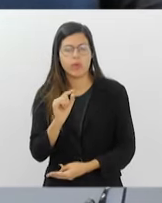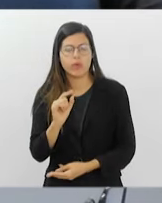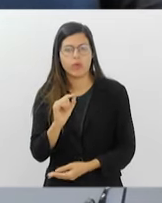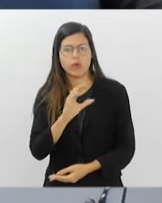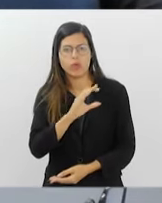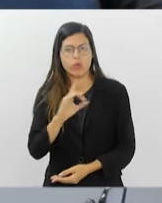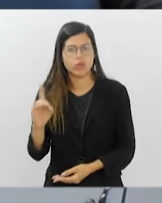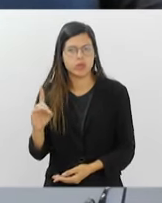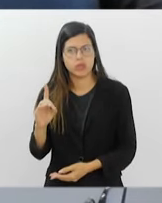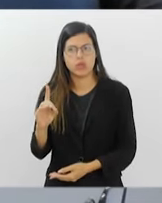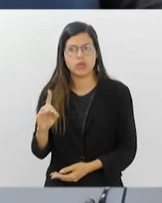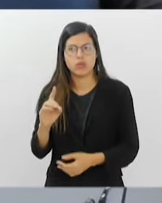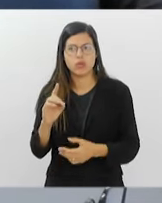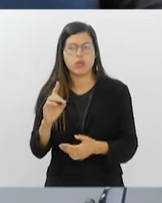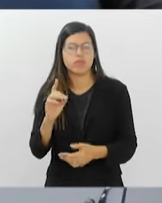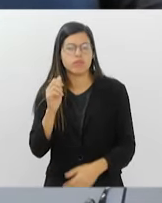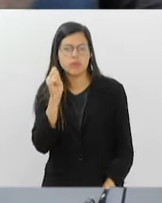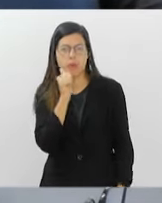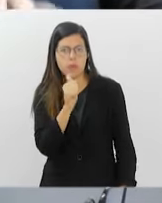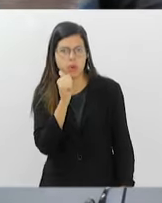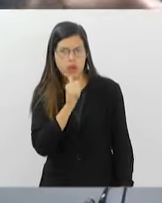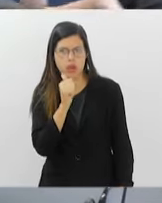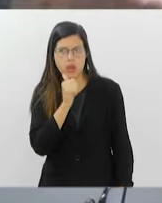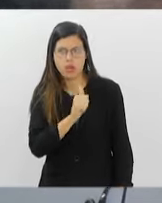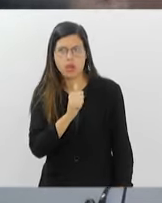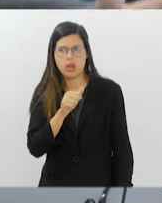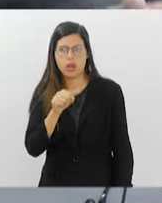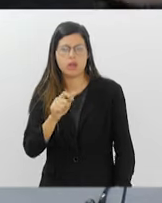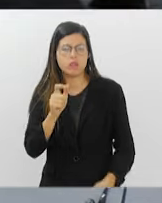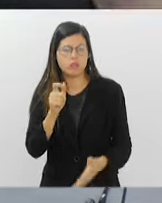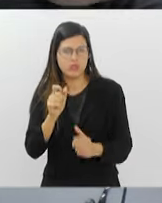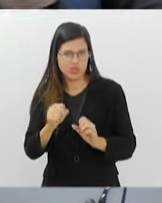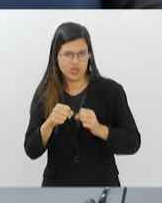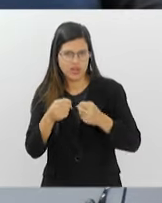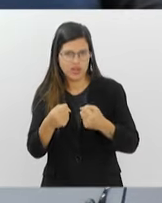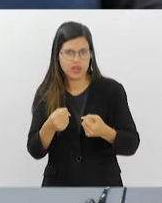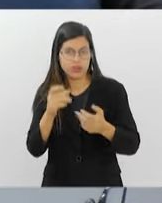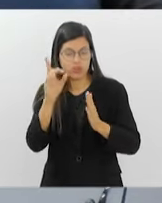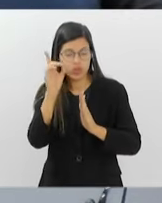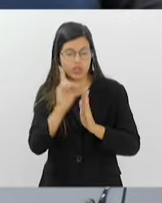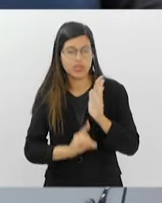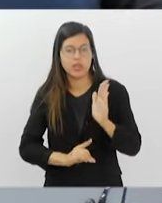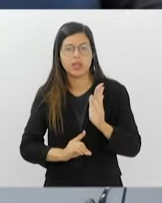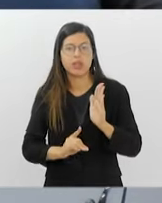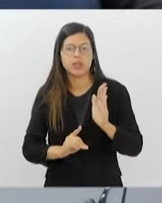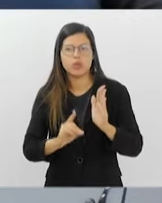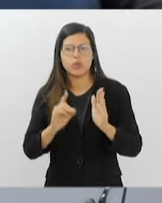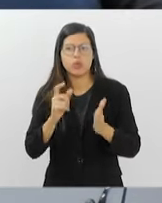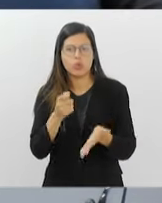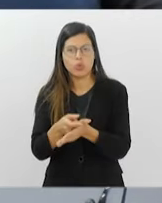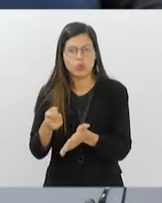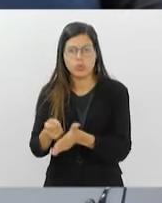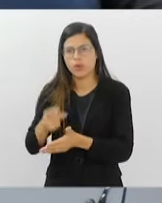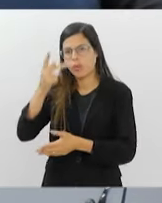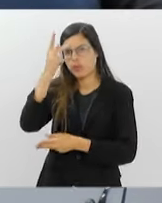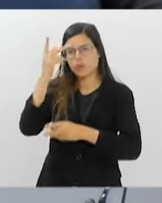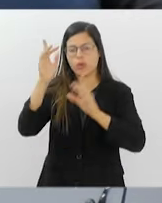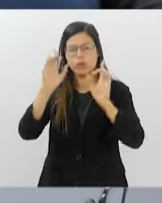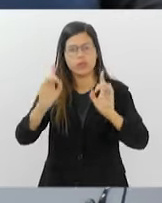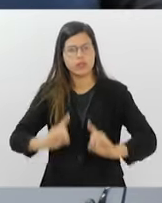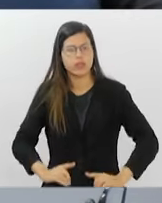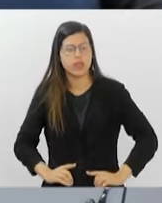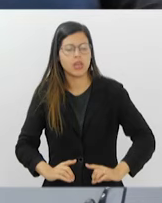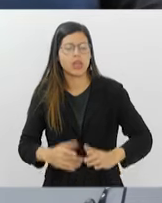consumidor da mulher nós temos a coordenadoria de defesa o consumidor da pessoa com deficiência nós temos